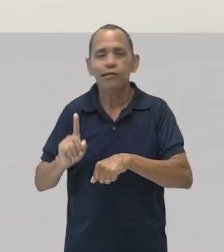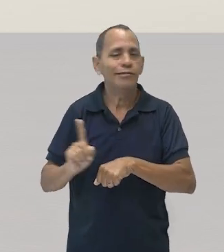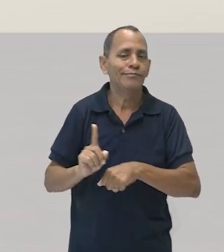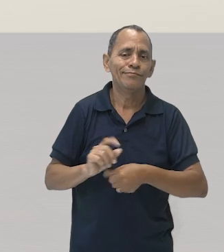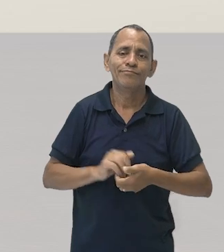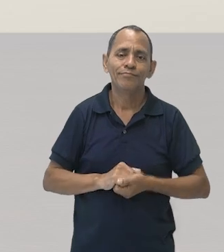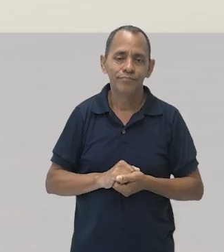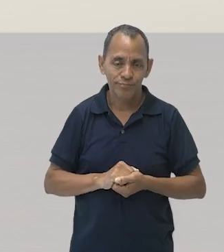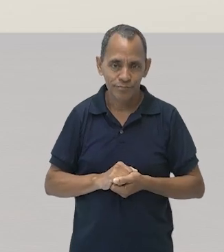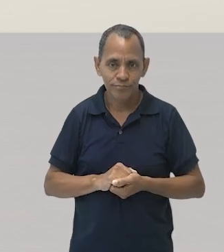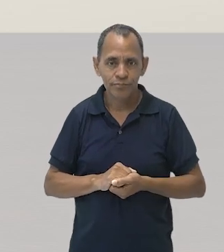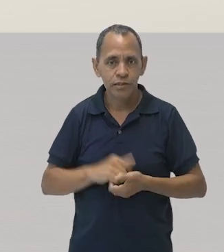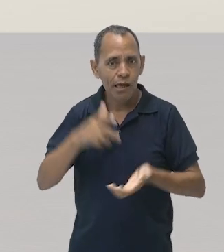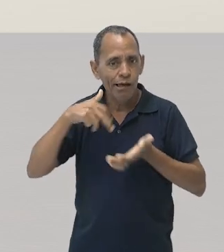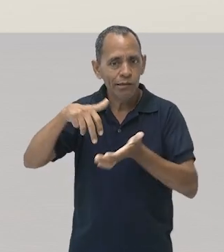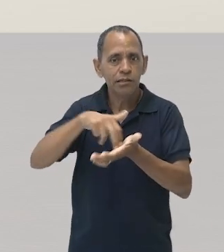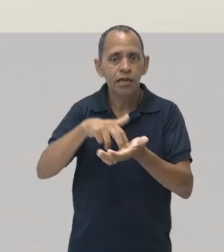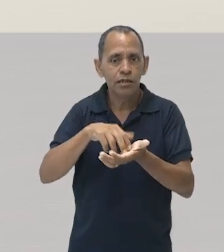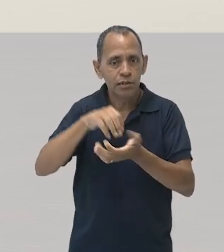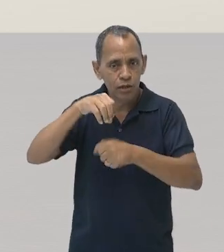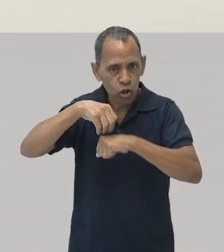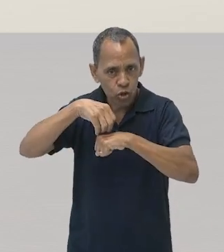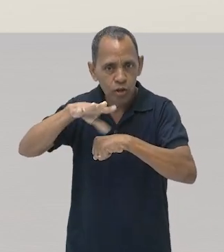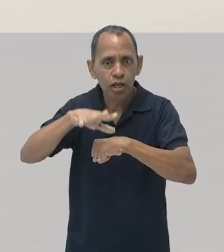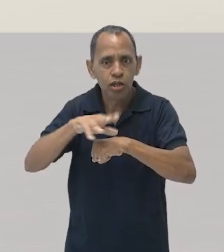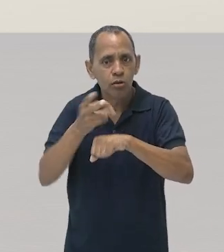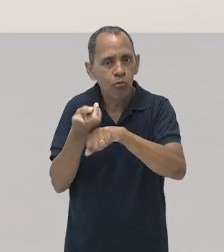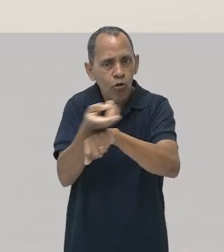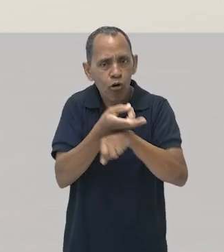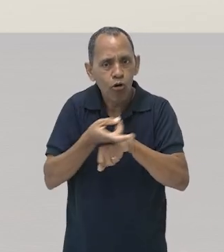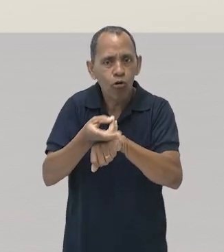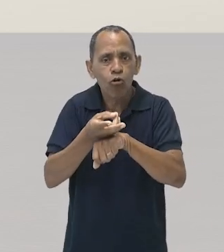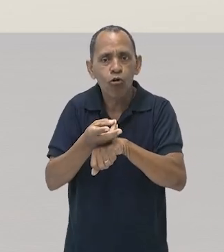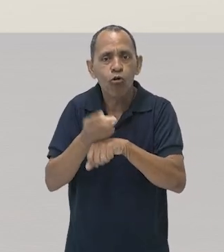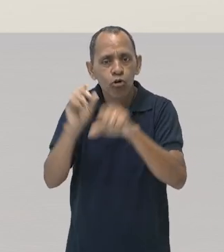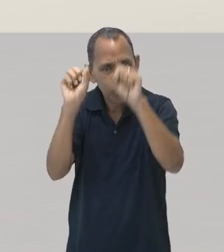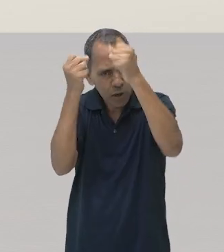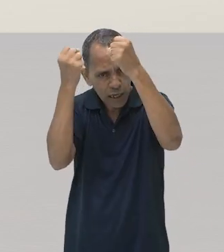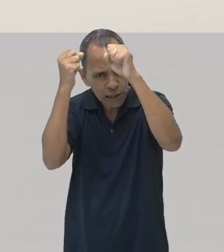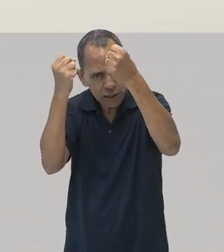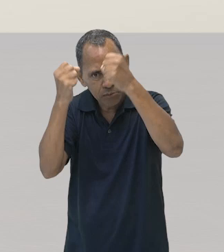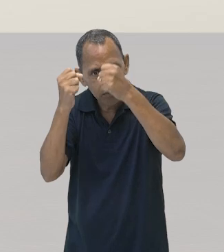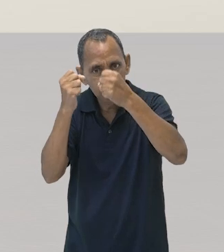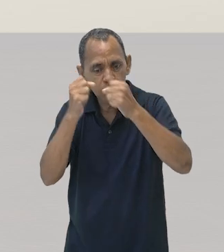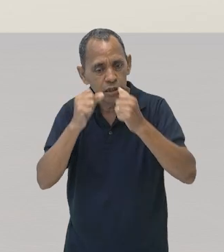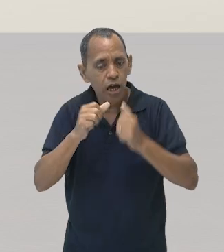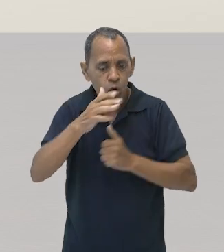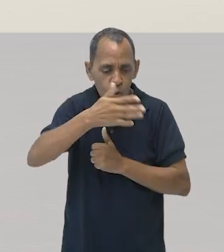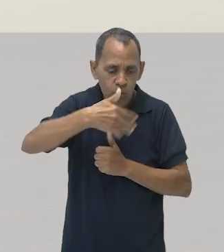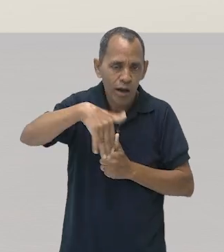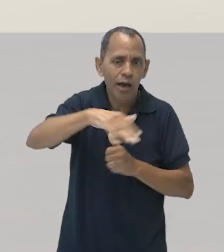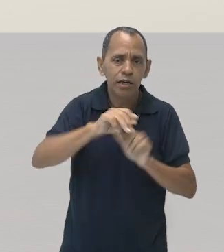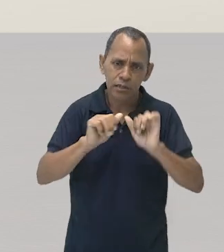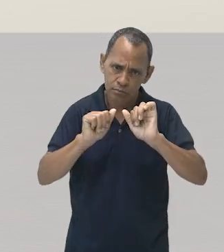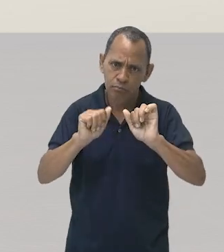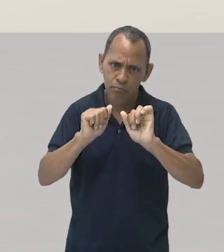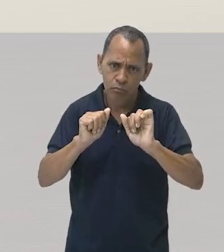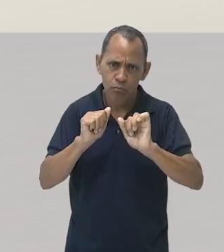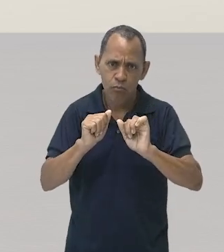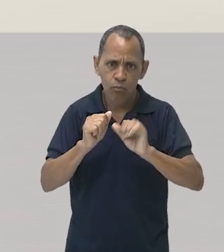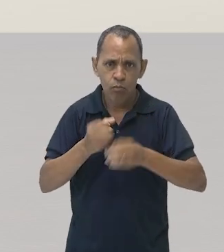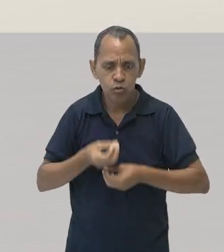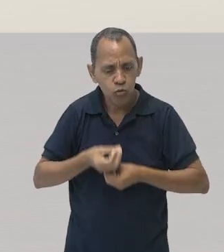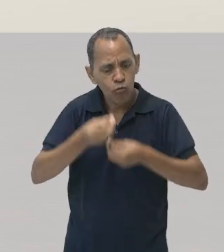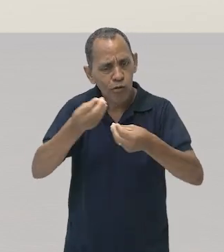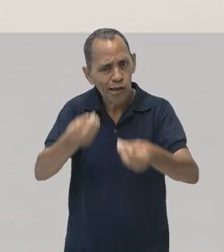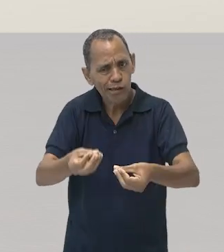experimentar, já deixo a dica. Procura um estúdio, uma academia, um espaço que ofereça aí